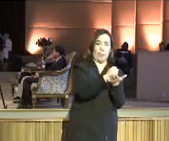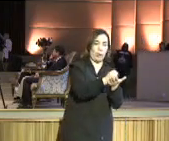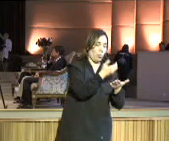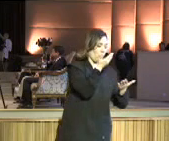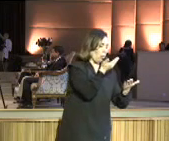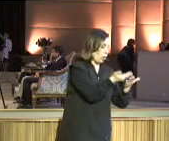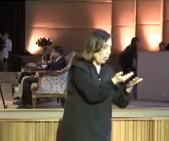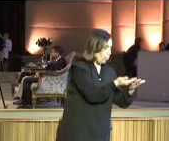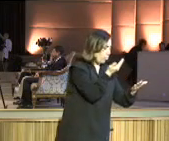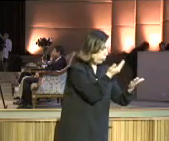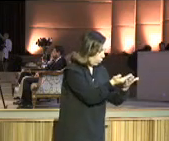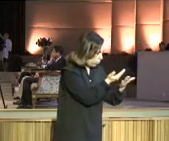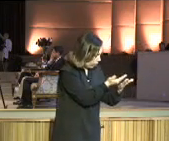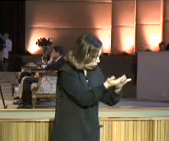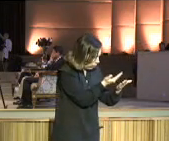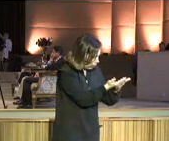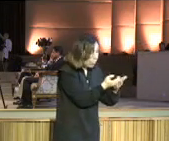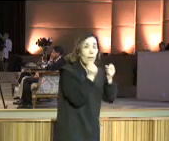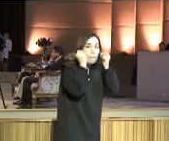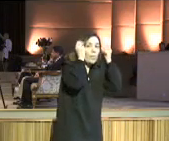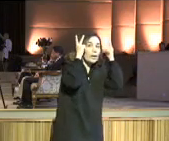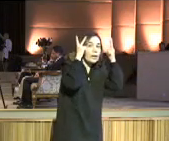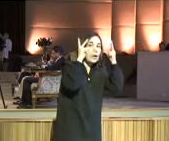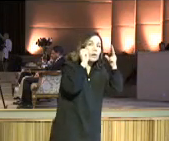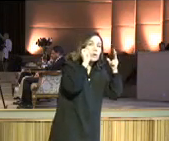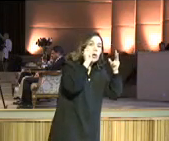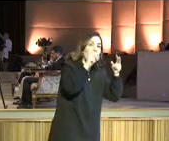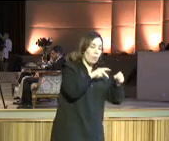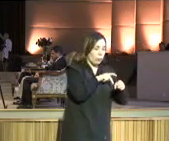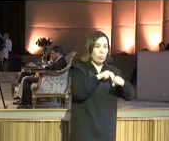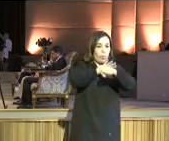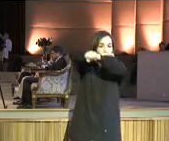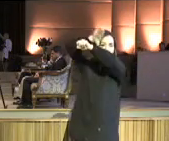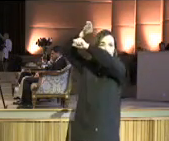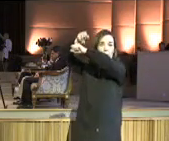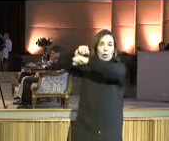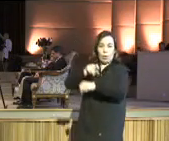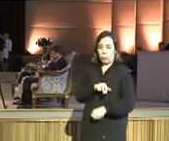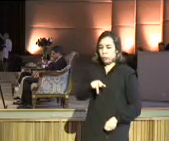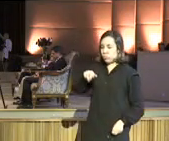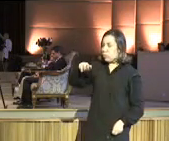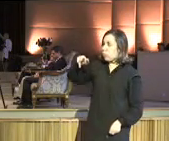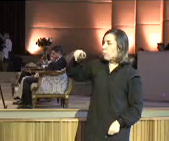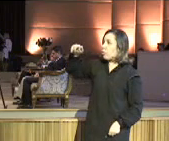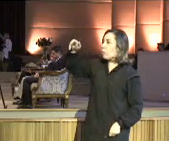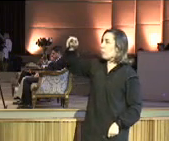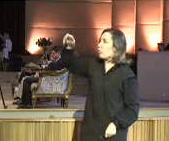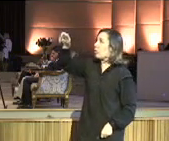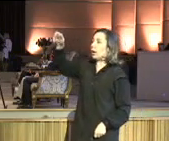viu a glória de Deus, e porque ele viu a glória de Deus, o seu rosto